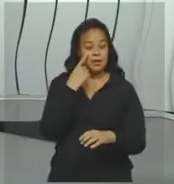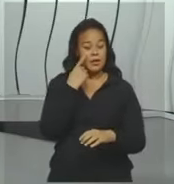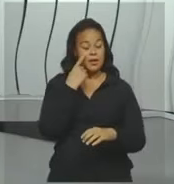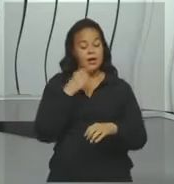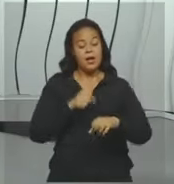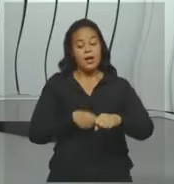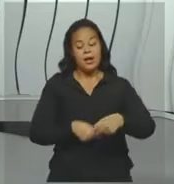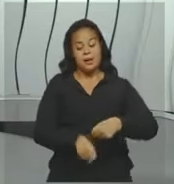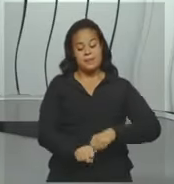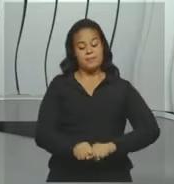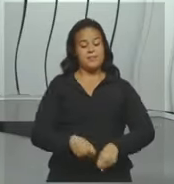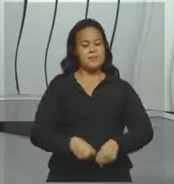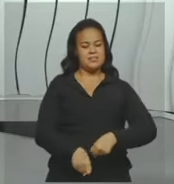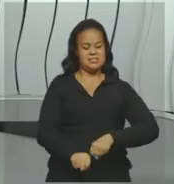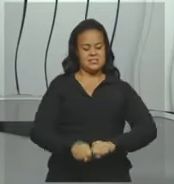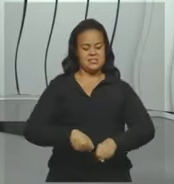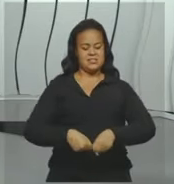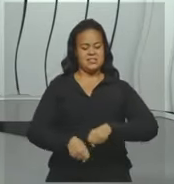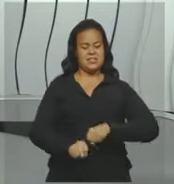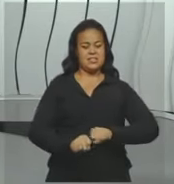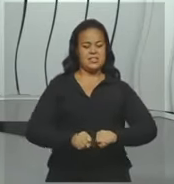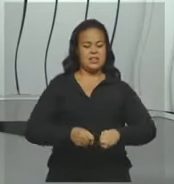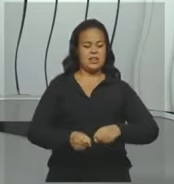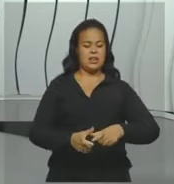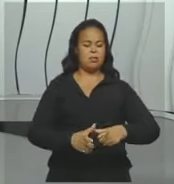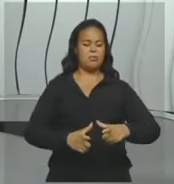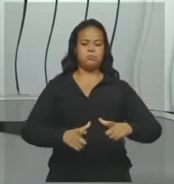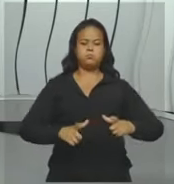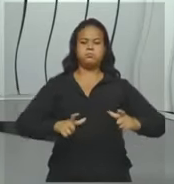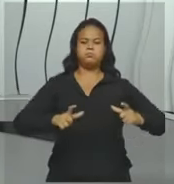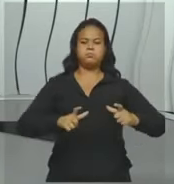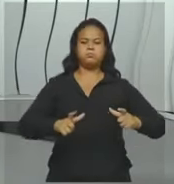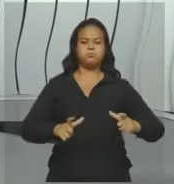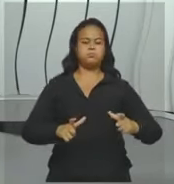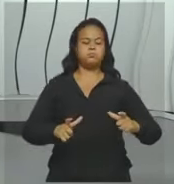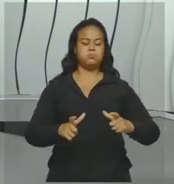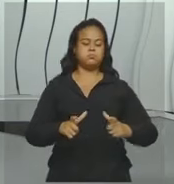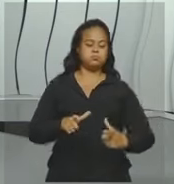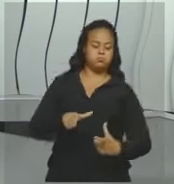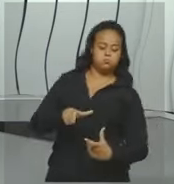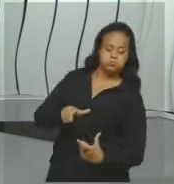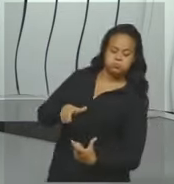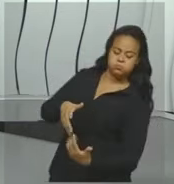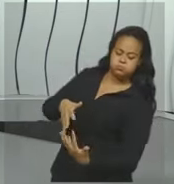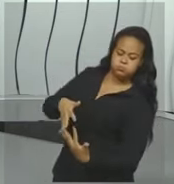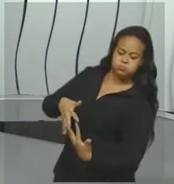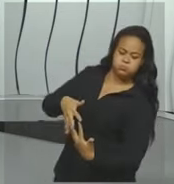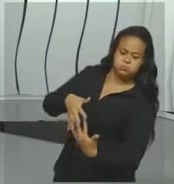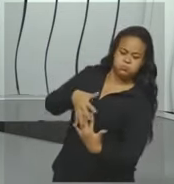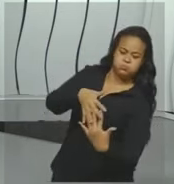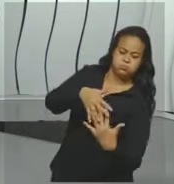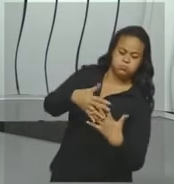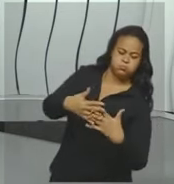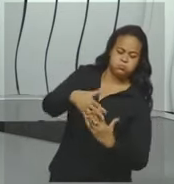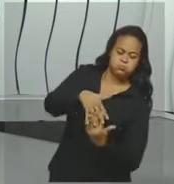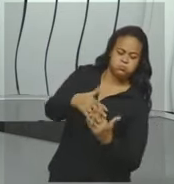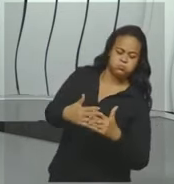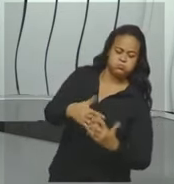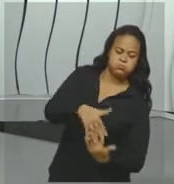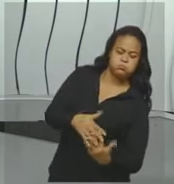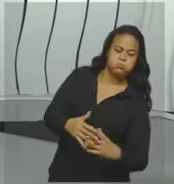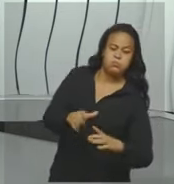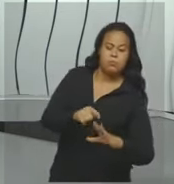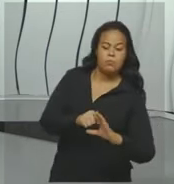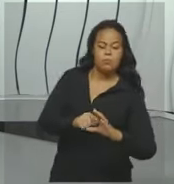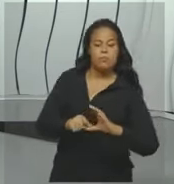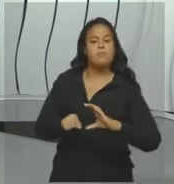algumas catracas um pouco maiores do que as outras, tem a ver com isso, que uma catraca maior, que é